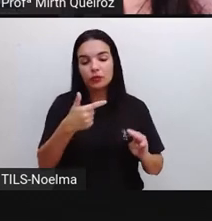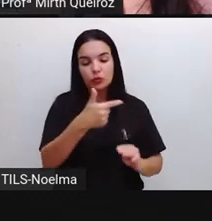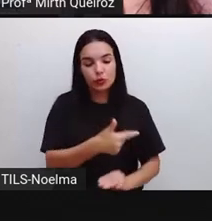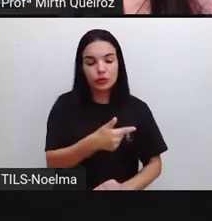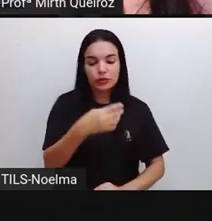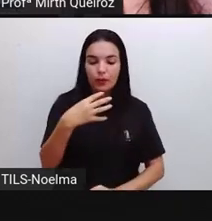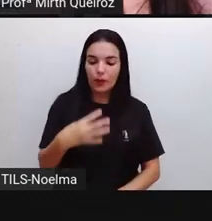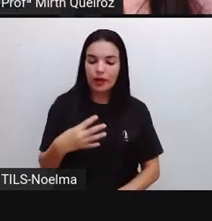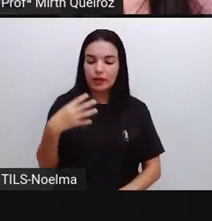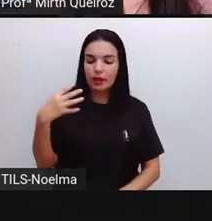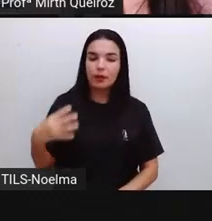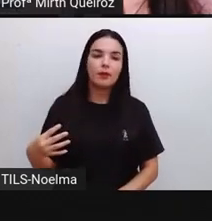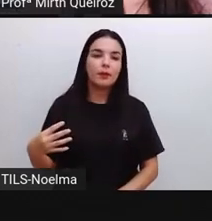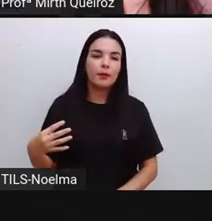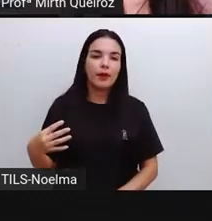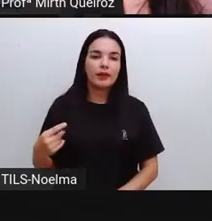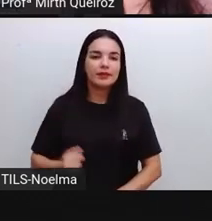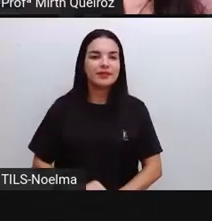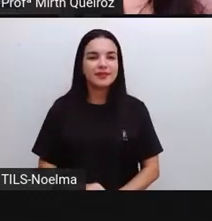seria